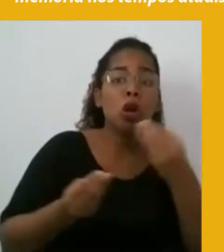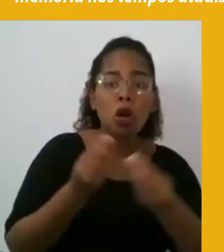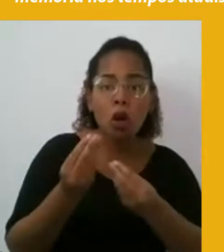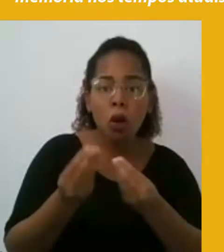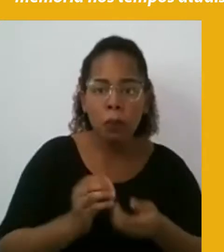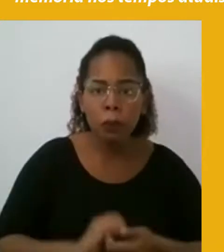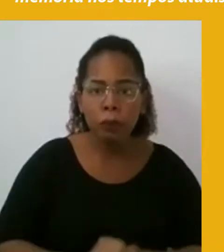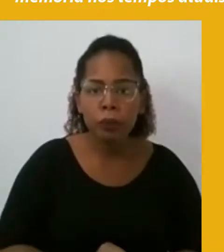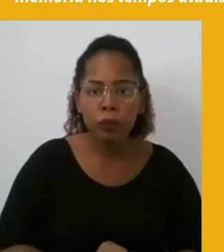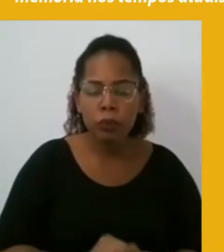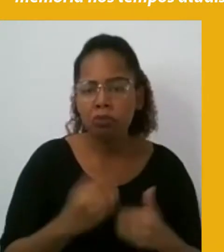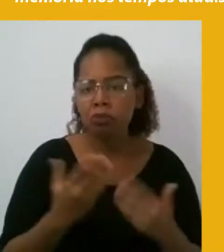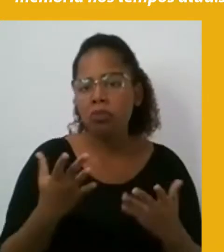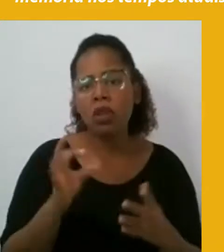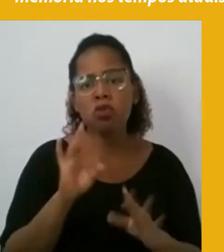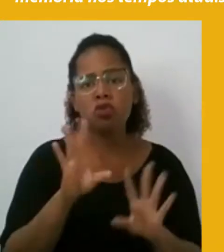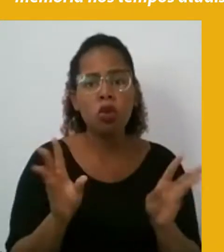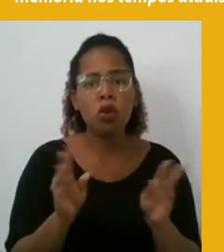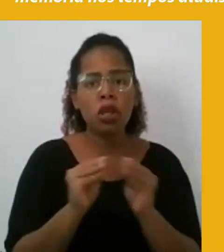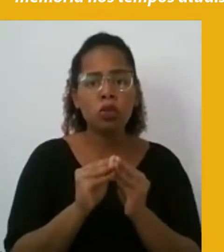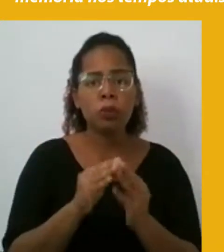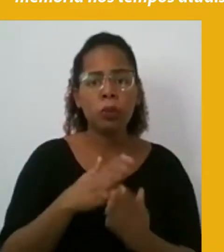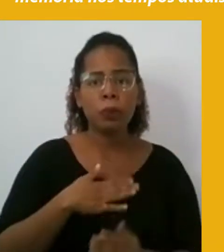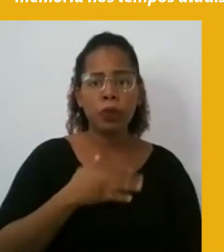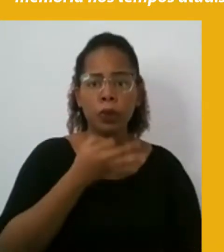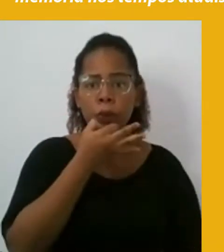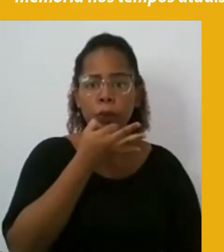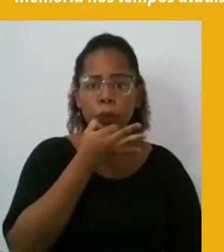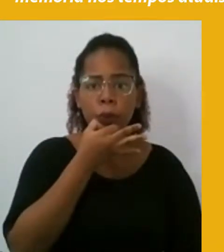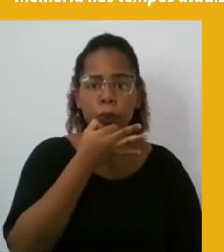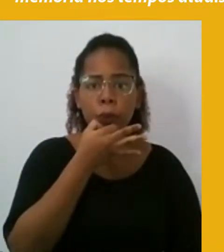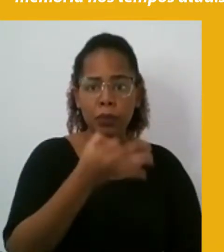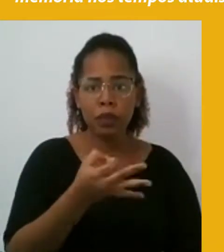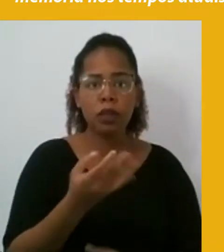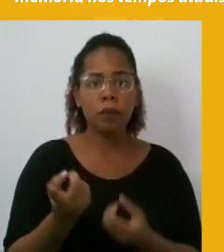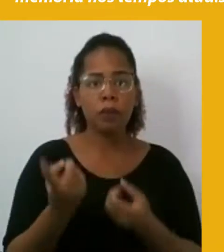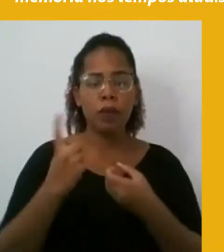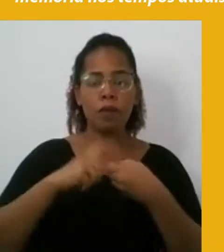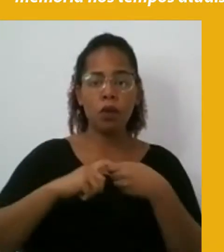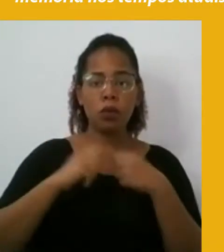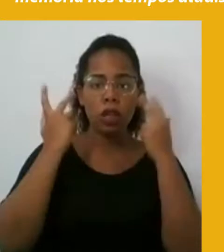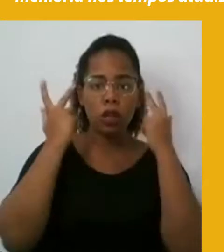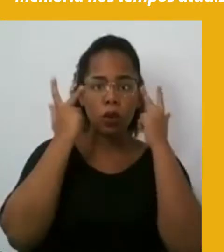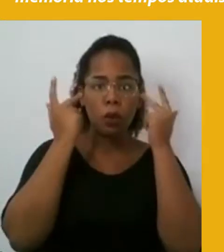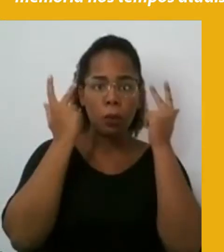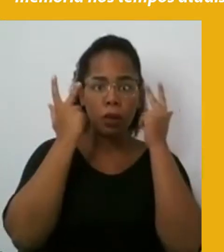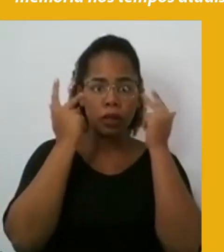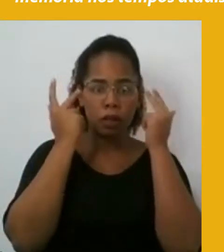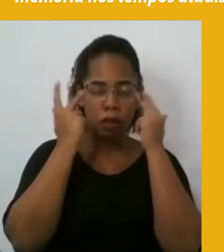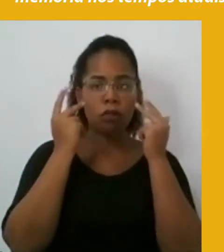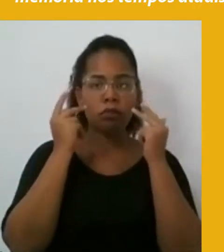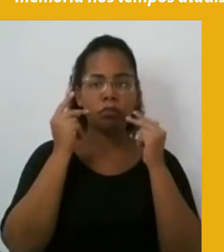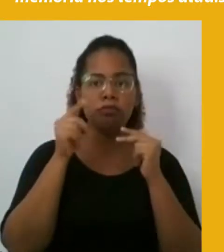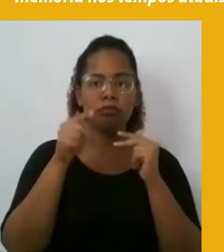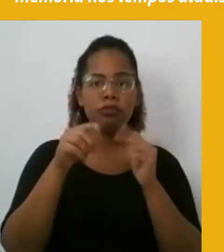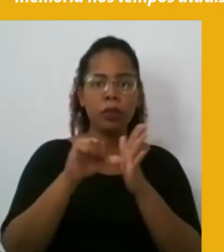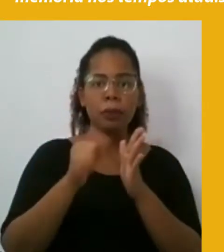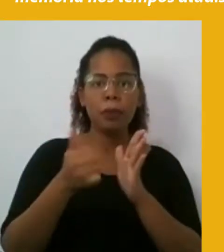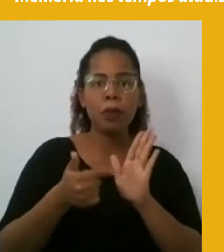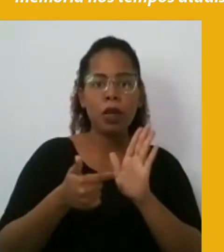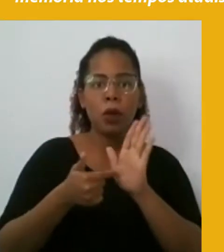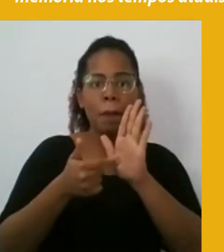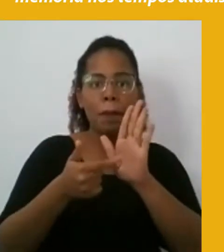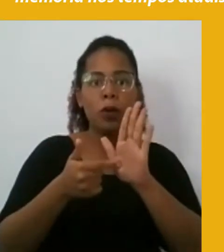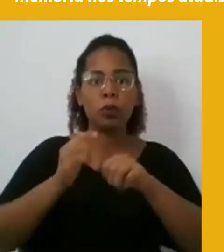o que eu acho que está acontecendo, eu queria colocar isso, ou seja, essa volta à normalidade, ela é o primeiro indicador de uma